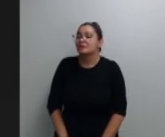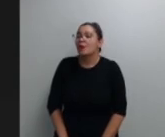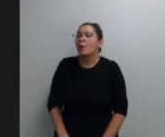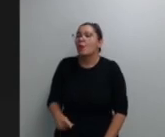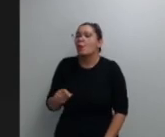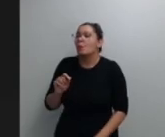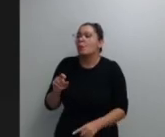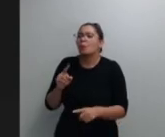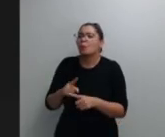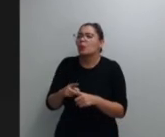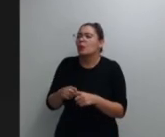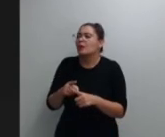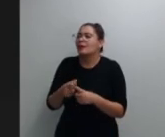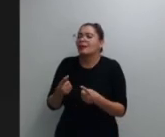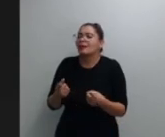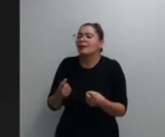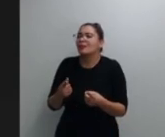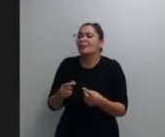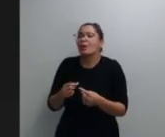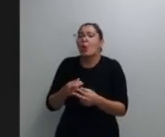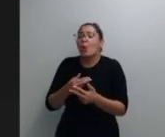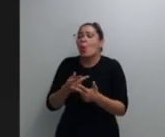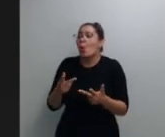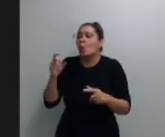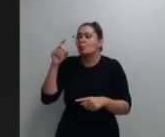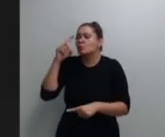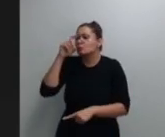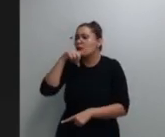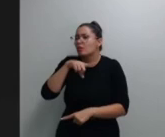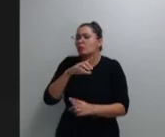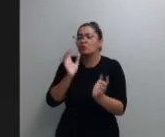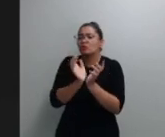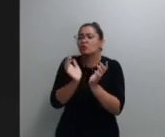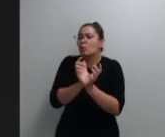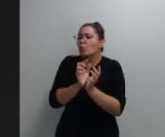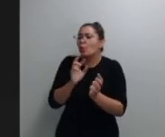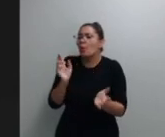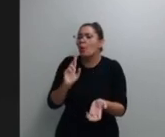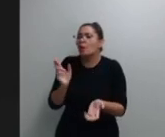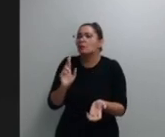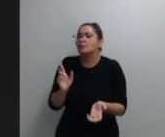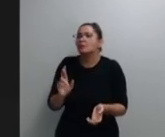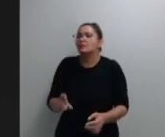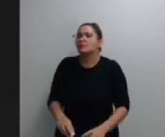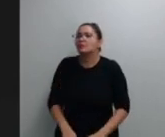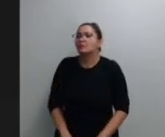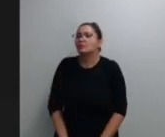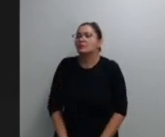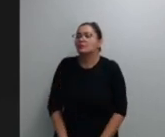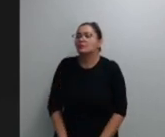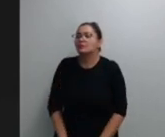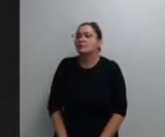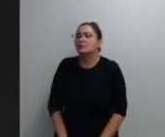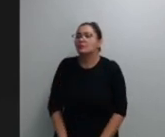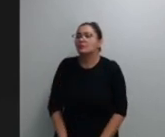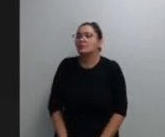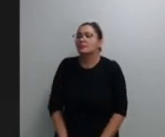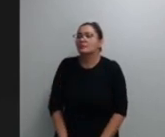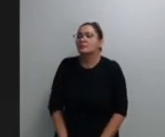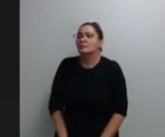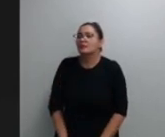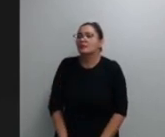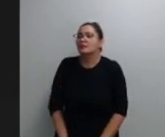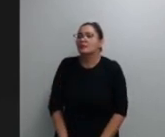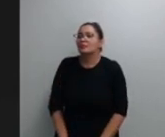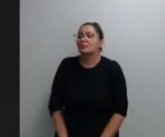posição divergente no tocante a responsabilidade tributária de grupo econômico pronto eu fico vencido só isso pronto pode jogar